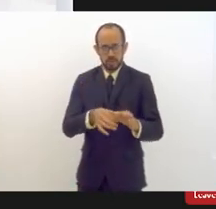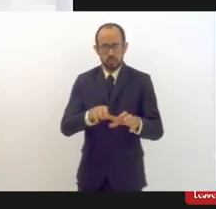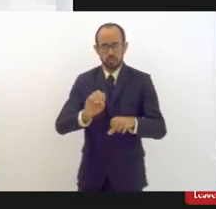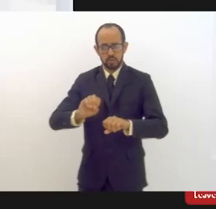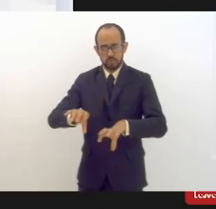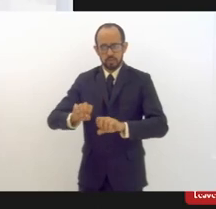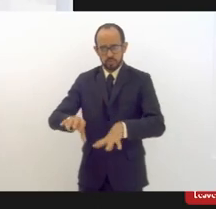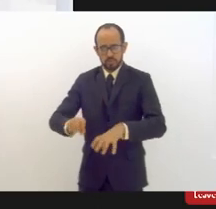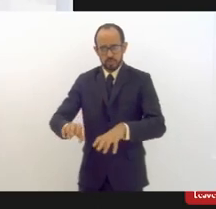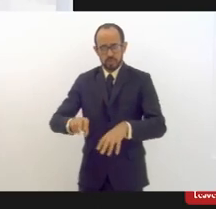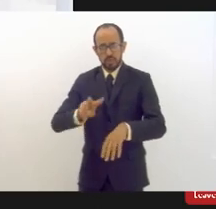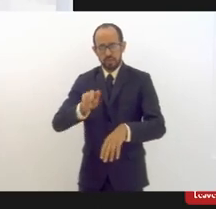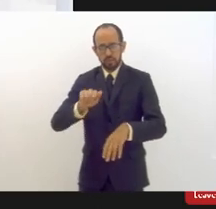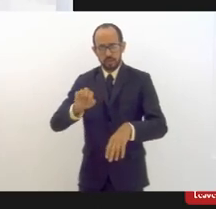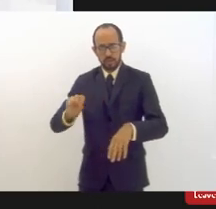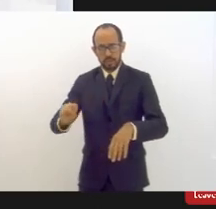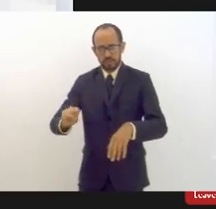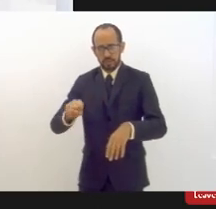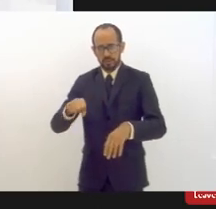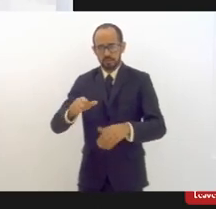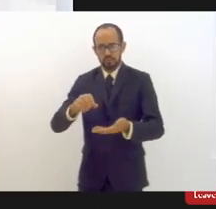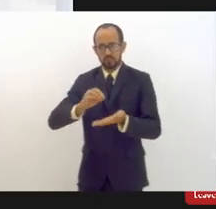vagas ociosas, foram